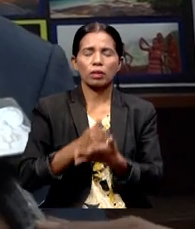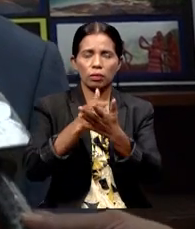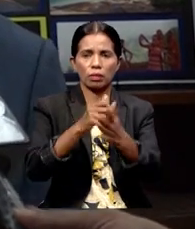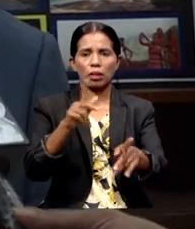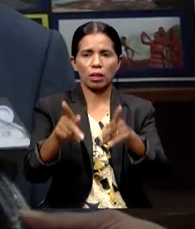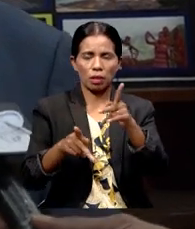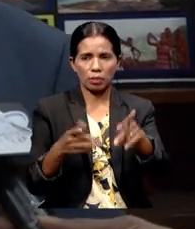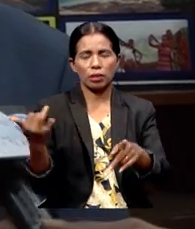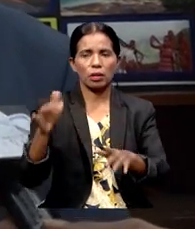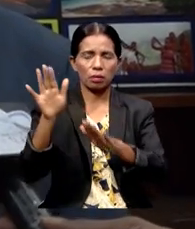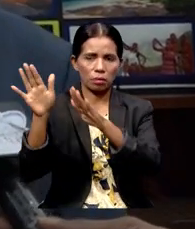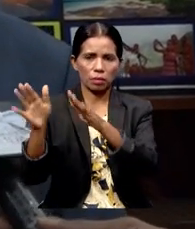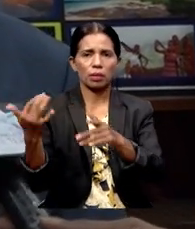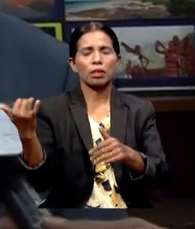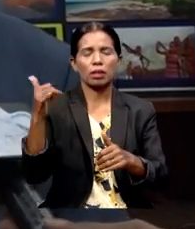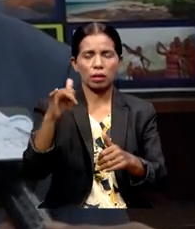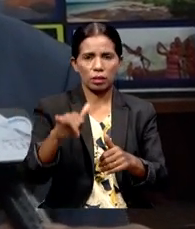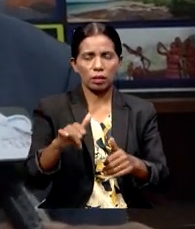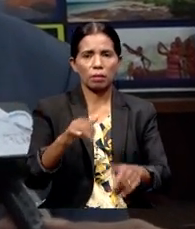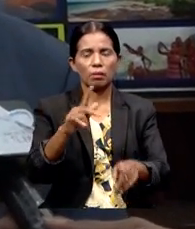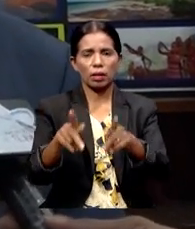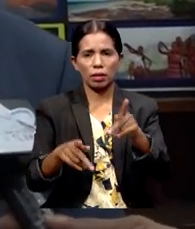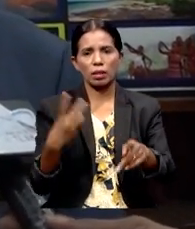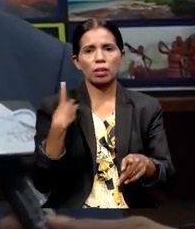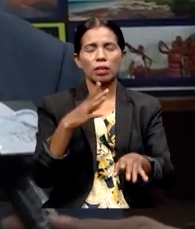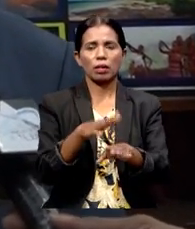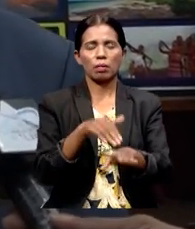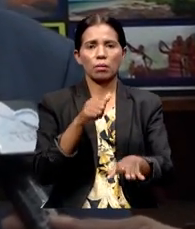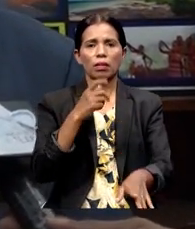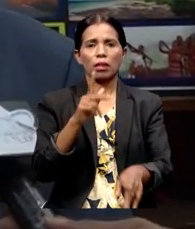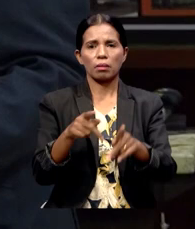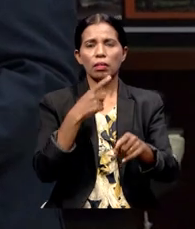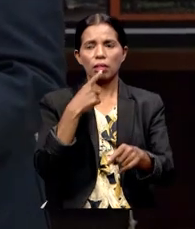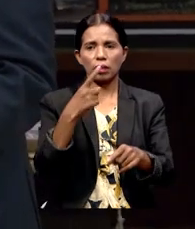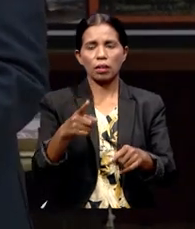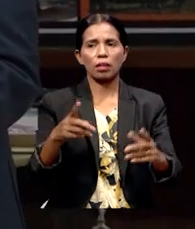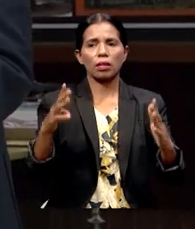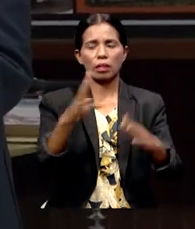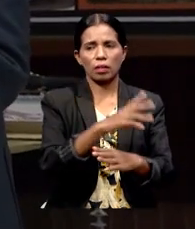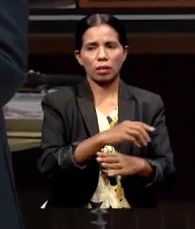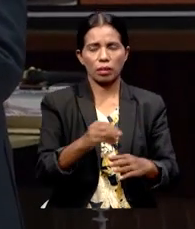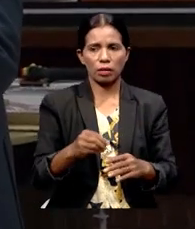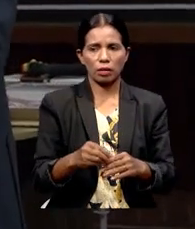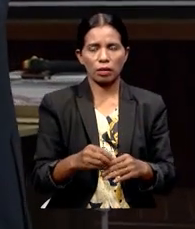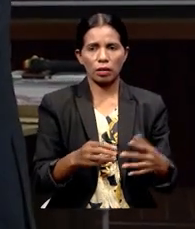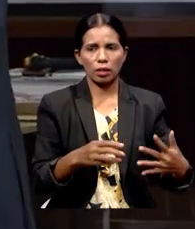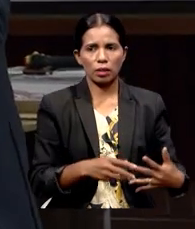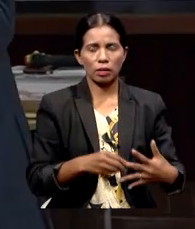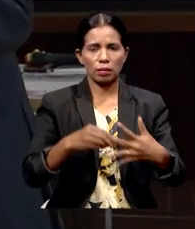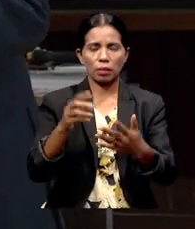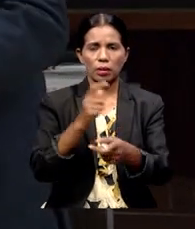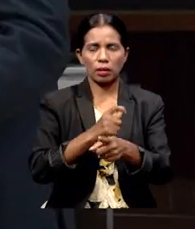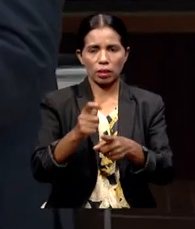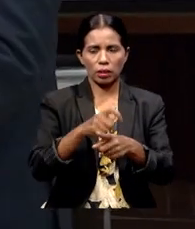comunidade local. No Nemo, é muito bom de Women Empowerment, treinamento